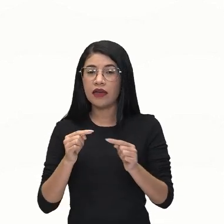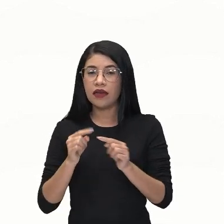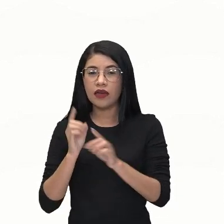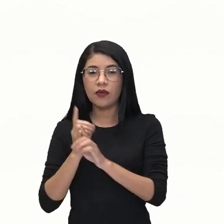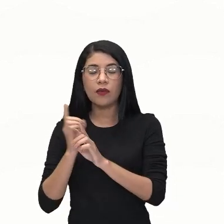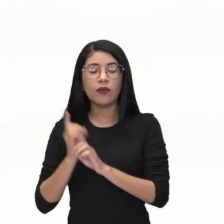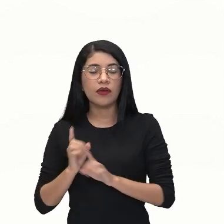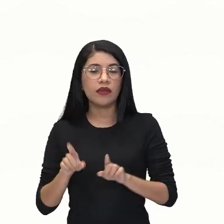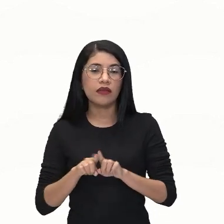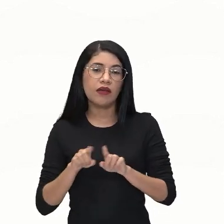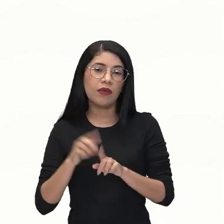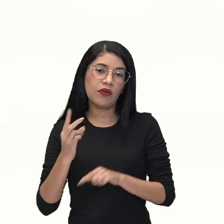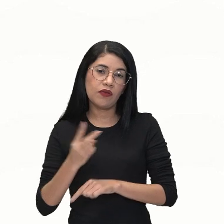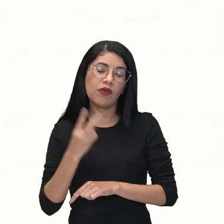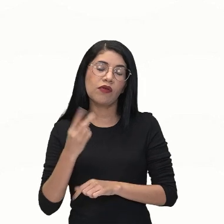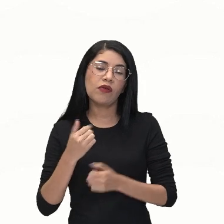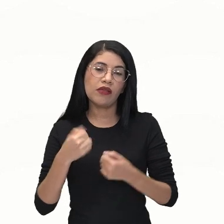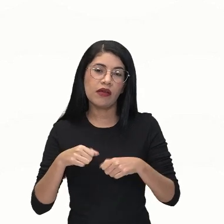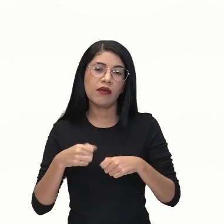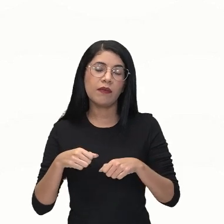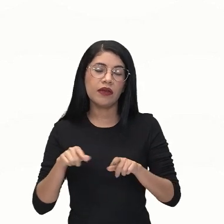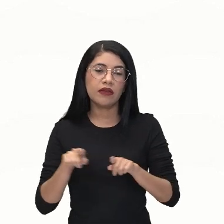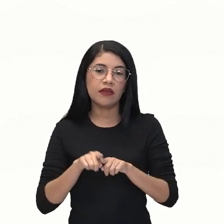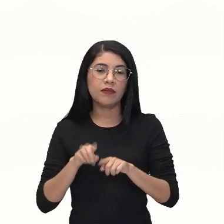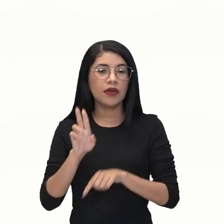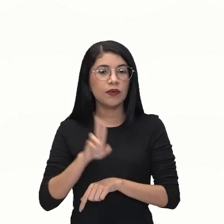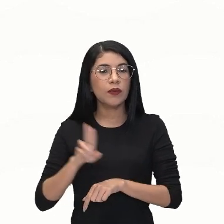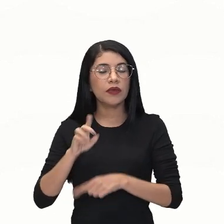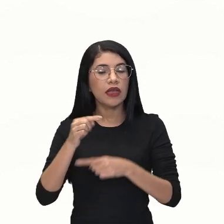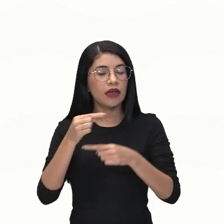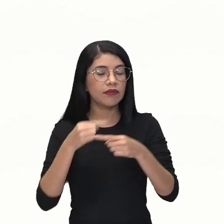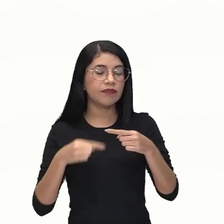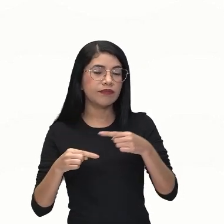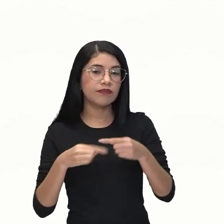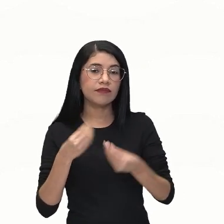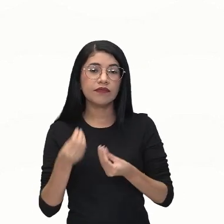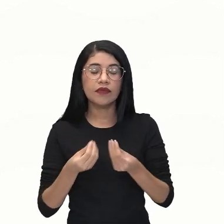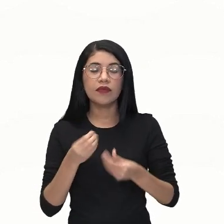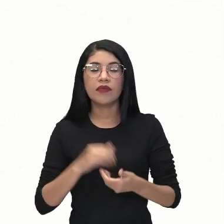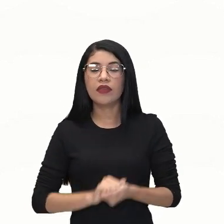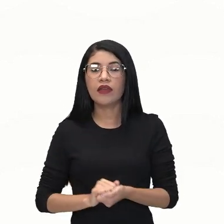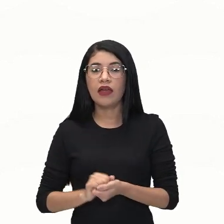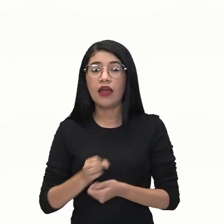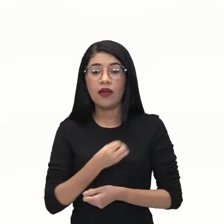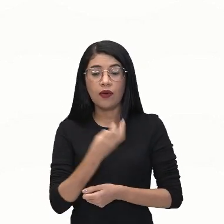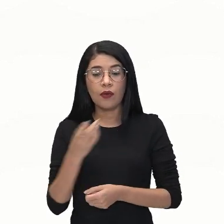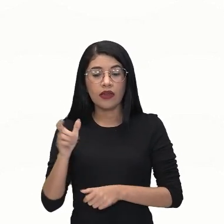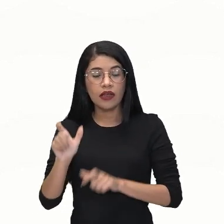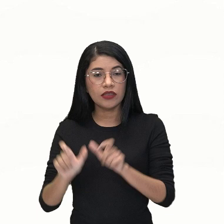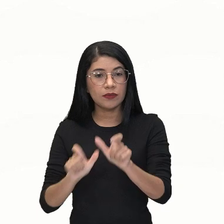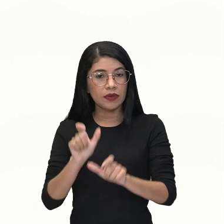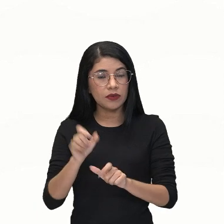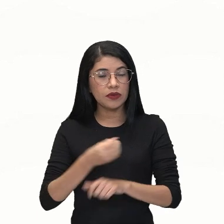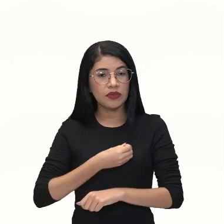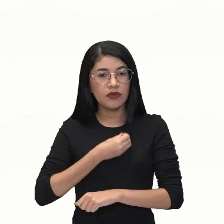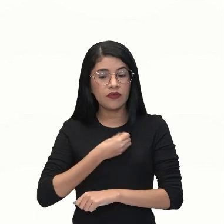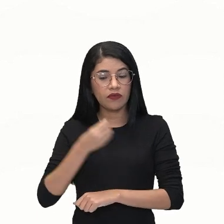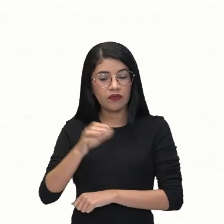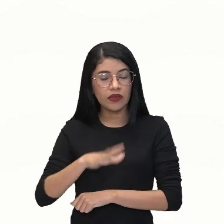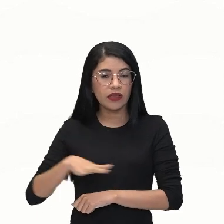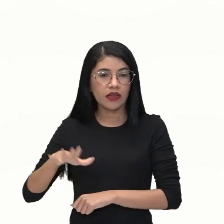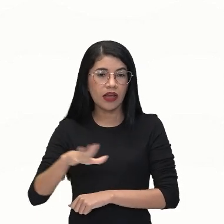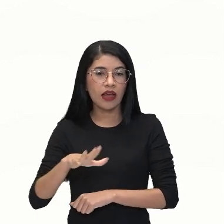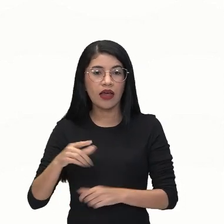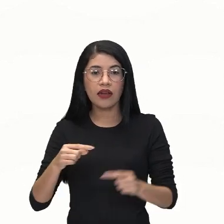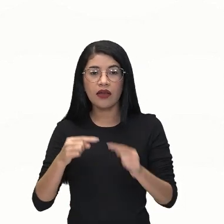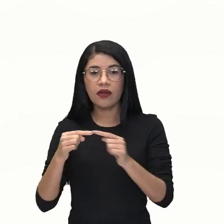dela, a gente trabalha com a razão. Ou seja, a densidade demográfica é a razão entre